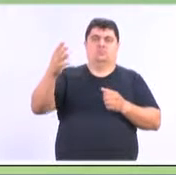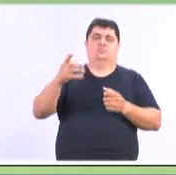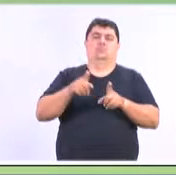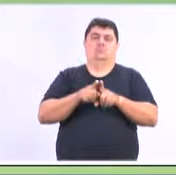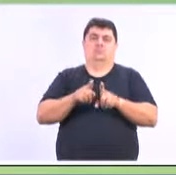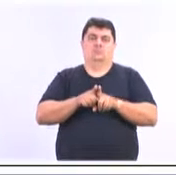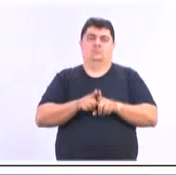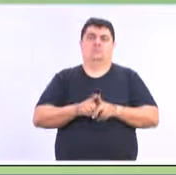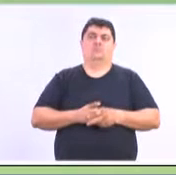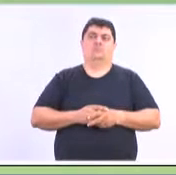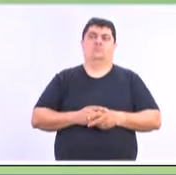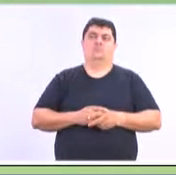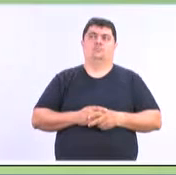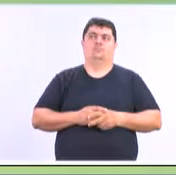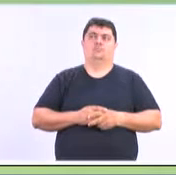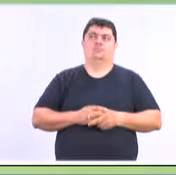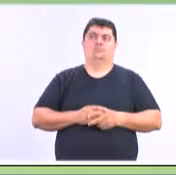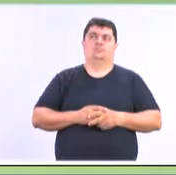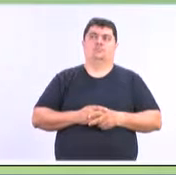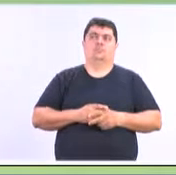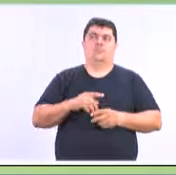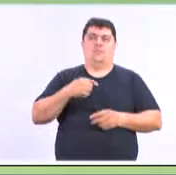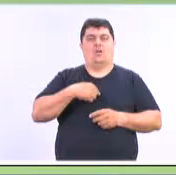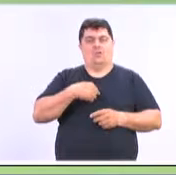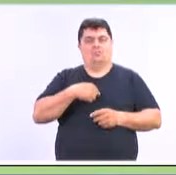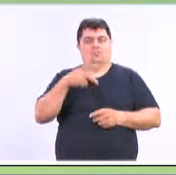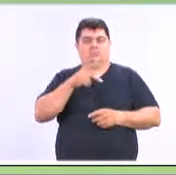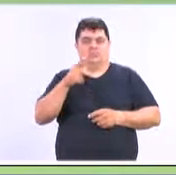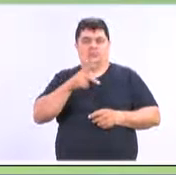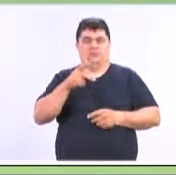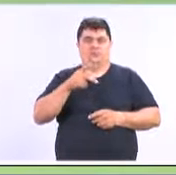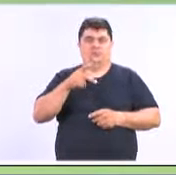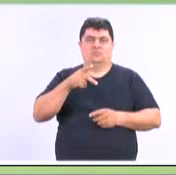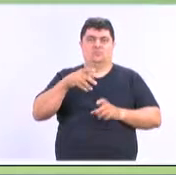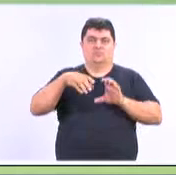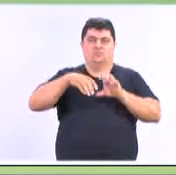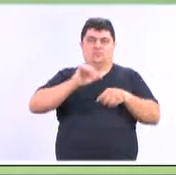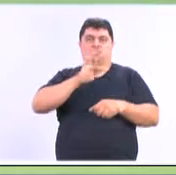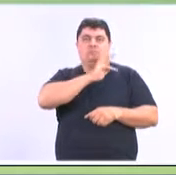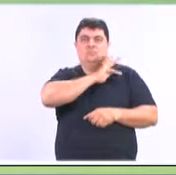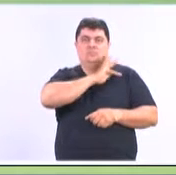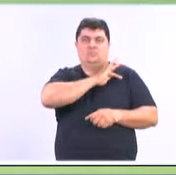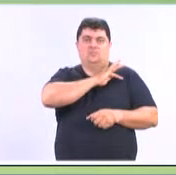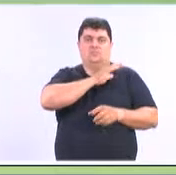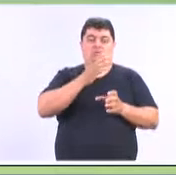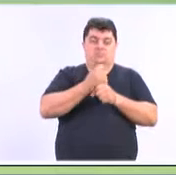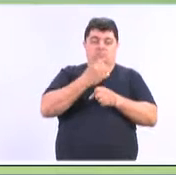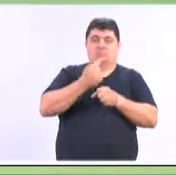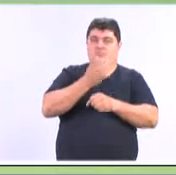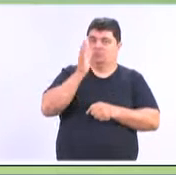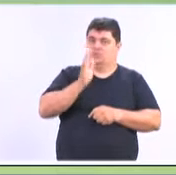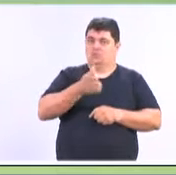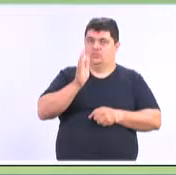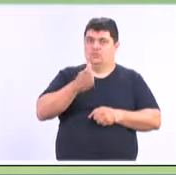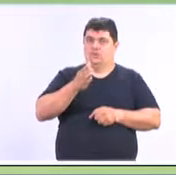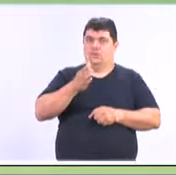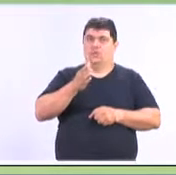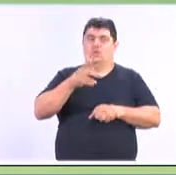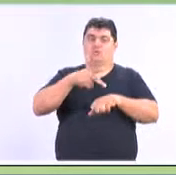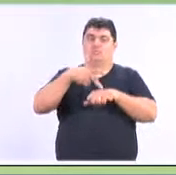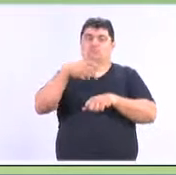e falar um pouquinho da minha formação. A minha formação, eu sou graduado em Ciências Contábeis, tenho